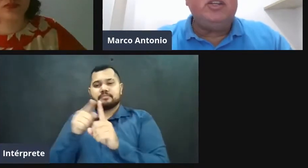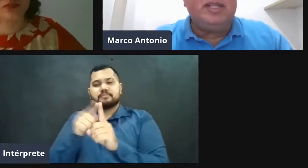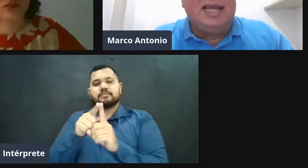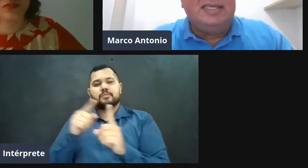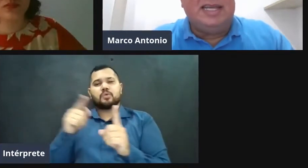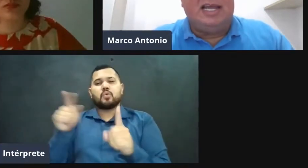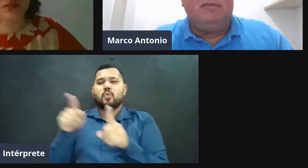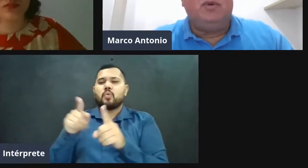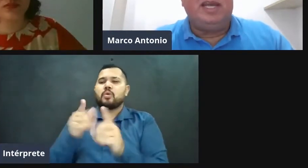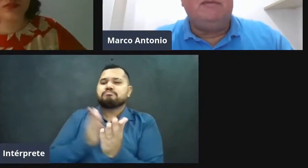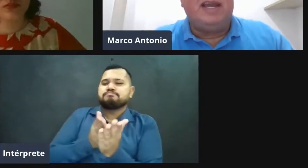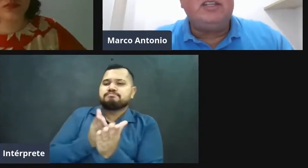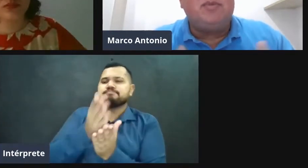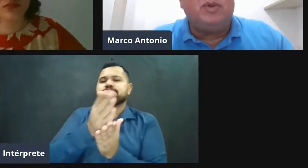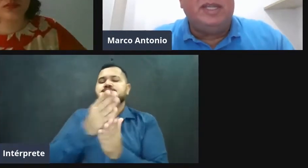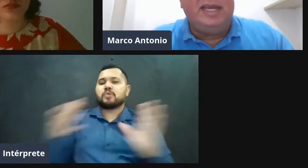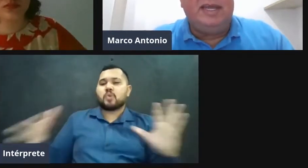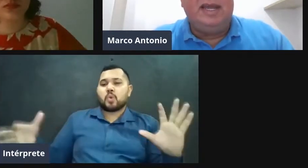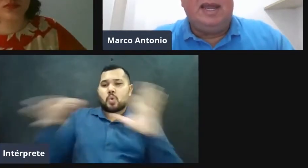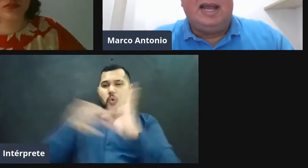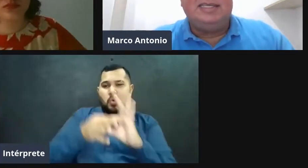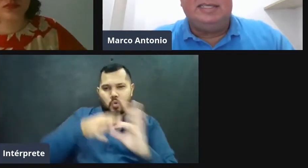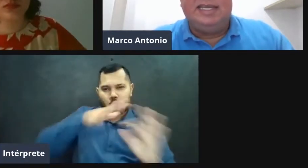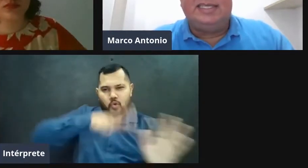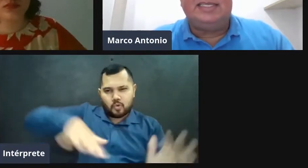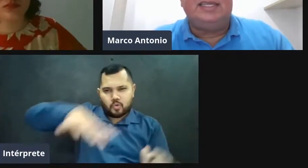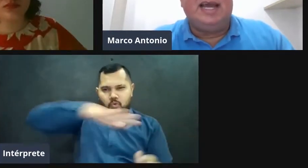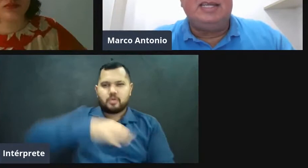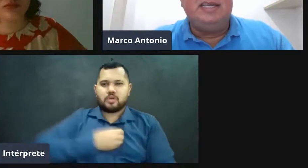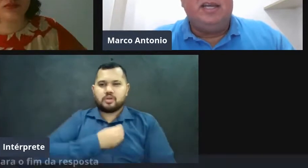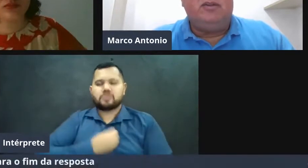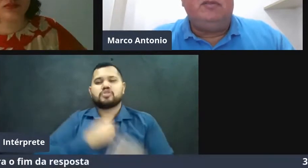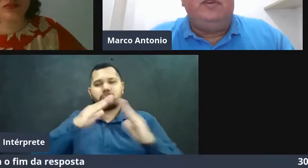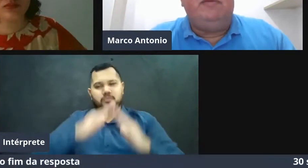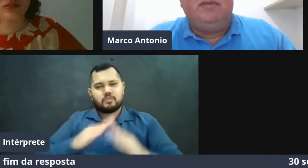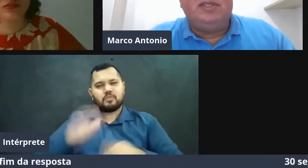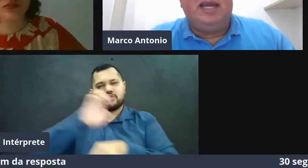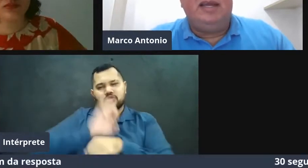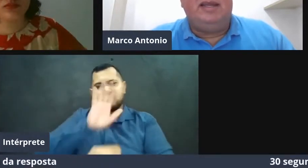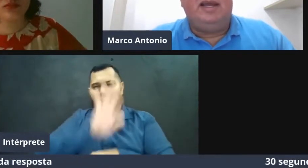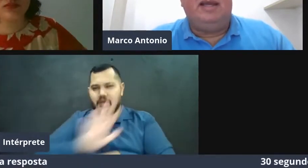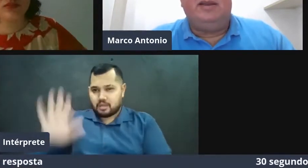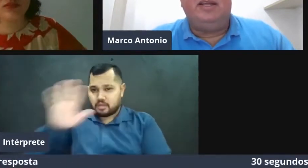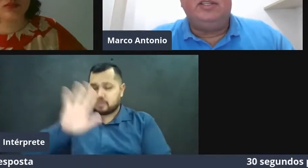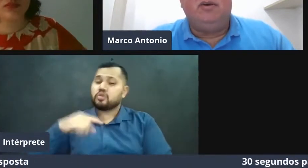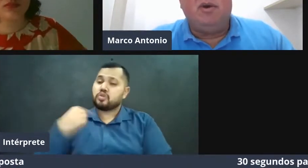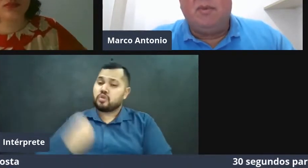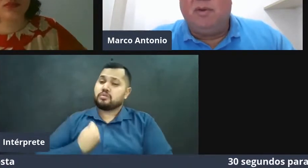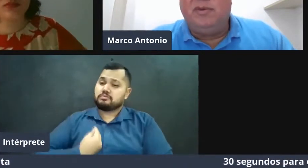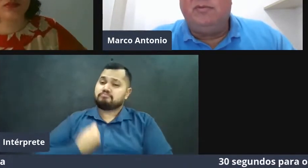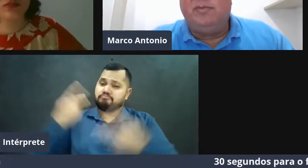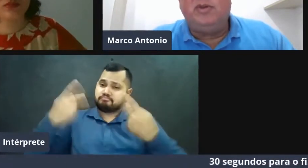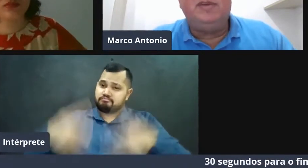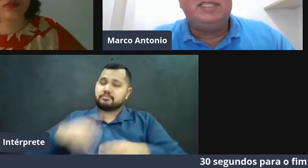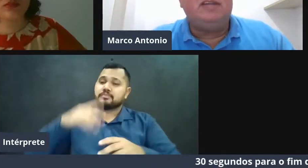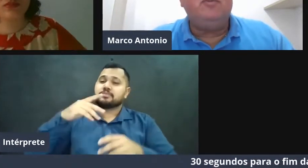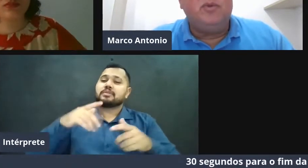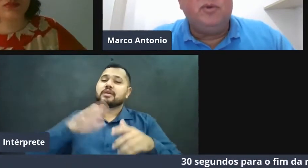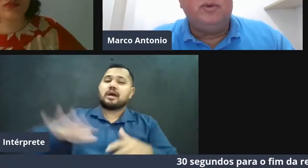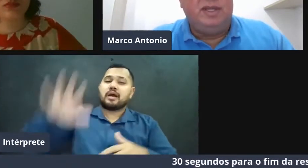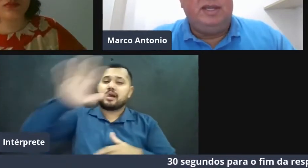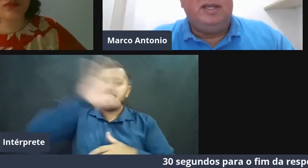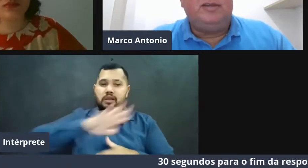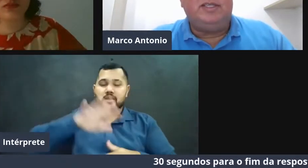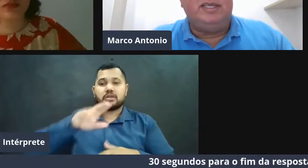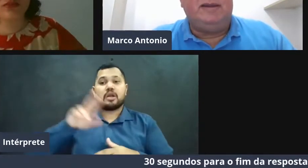seja regionalizado, porque ele vai responder às necessidades. Nós vivemos na região com a maior